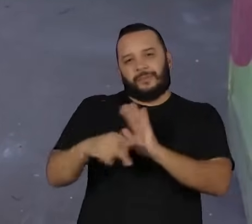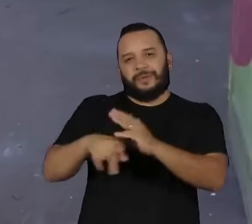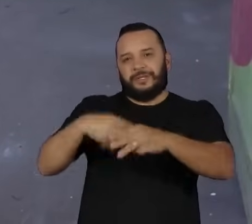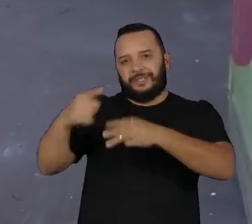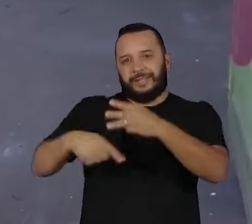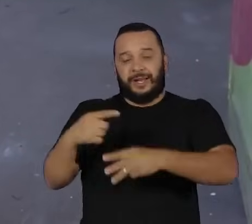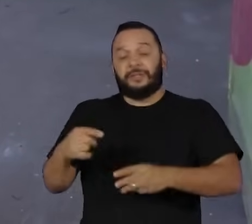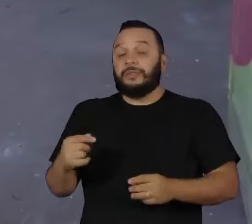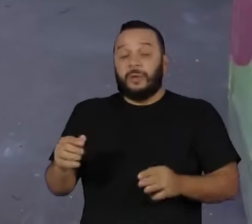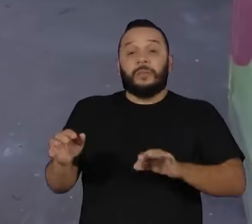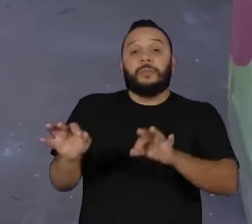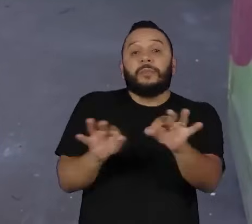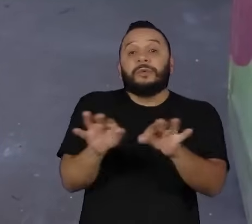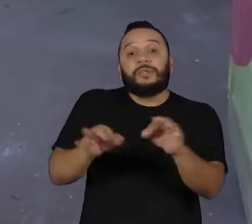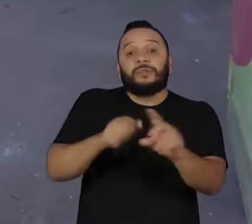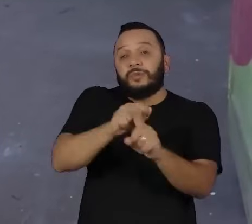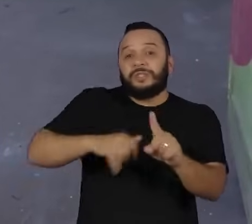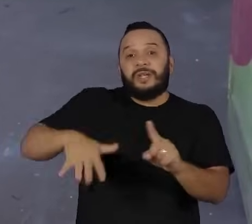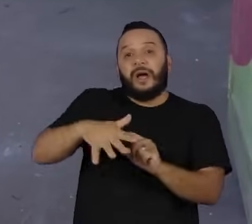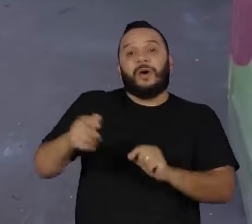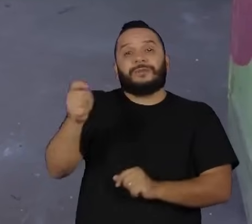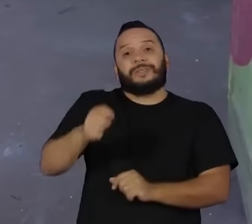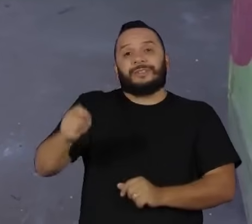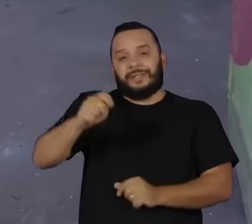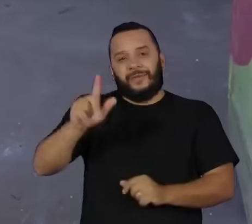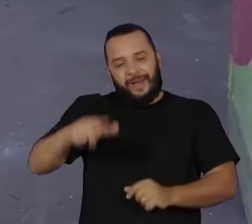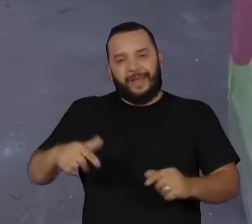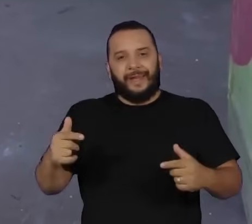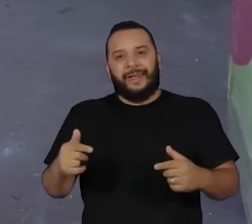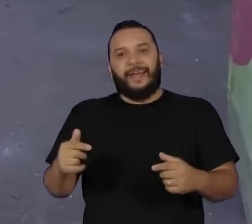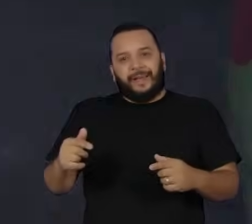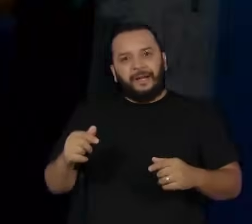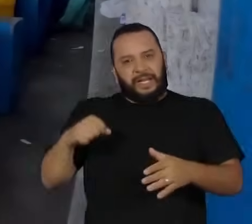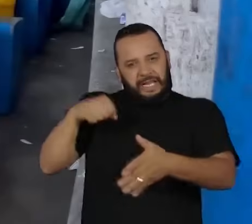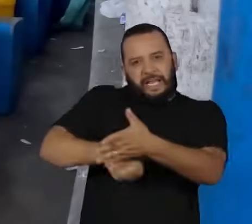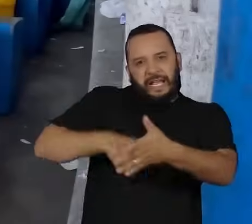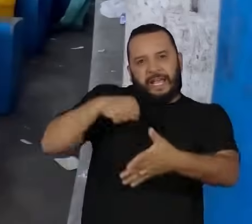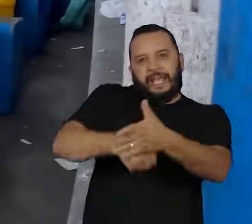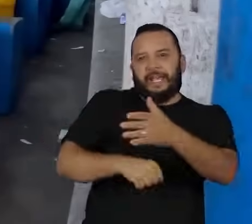Deus, surgiu a cooperativa de trabalho Rainha da Reciclagem.